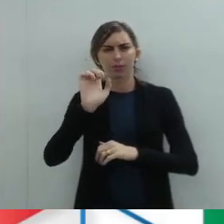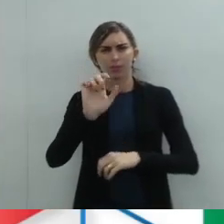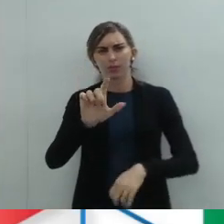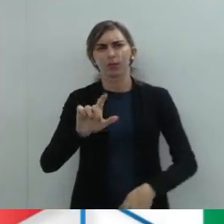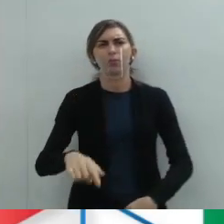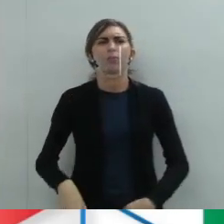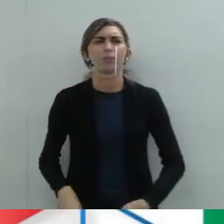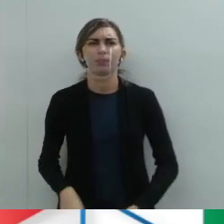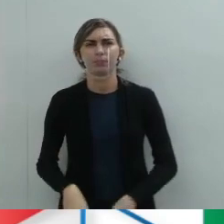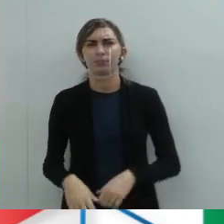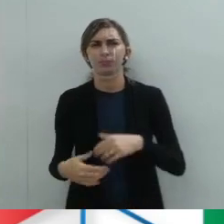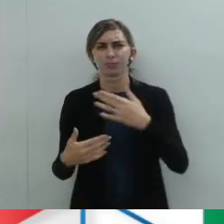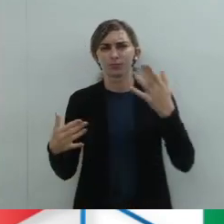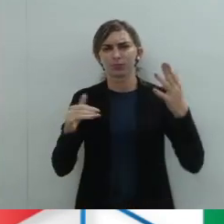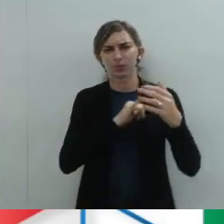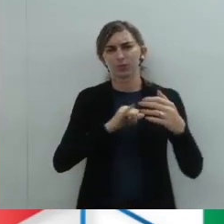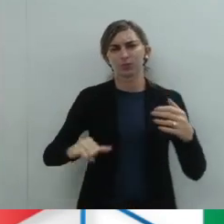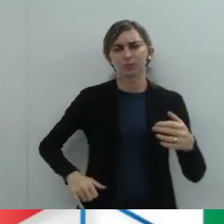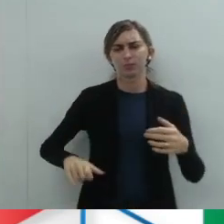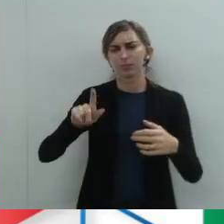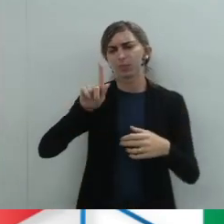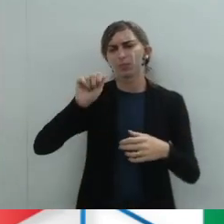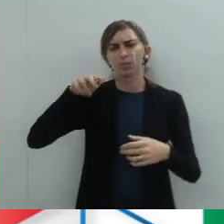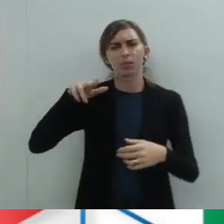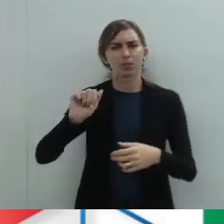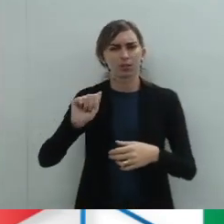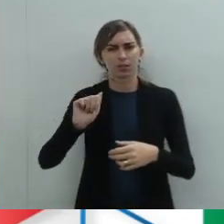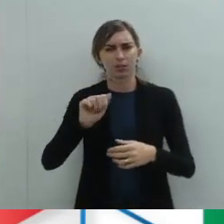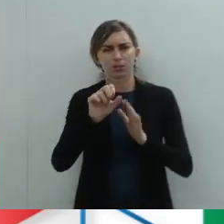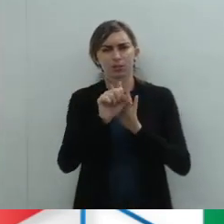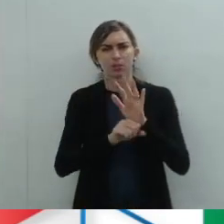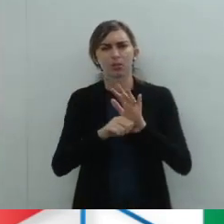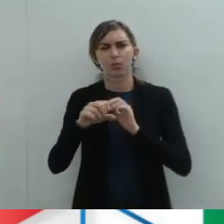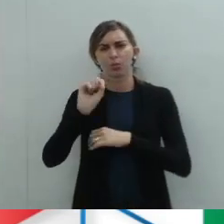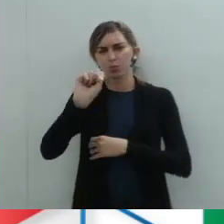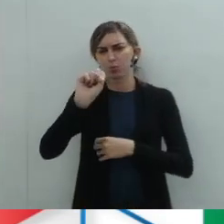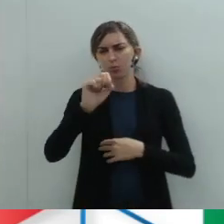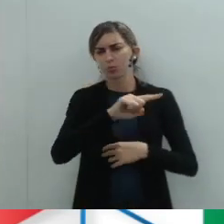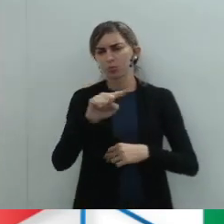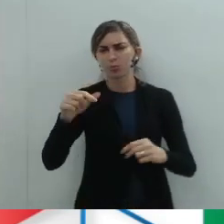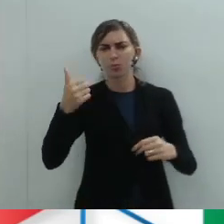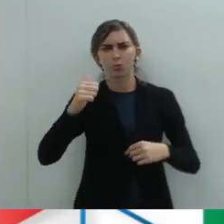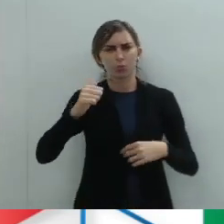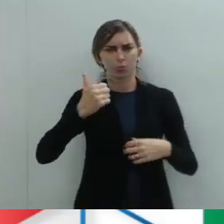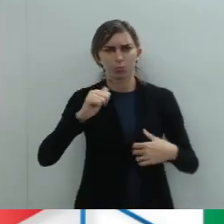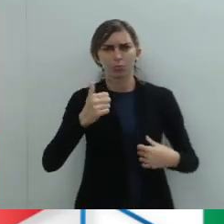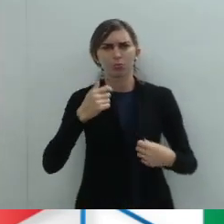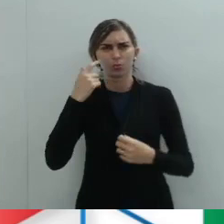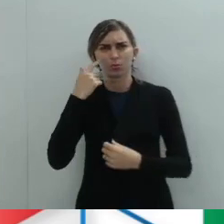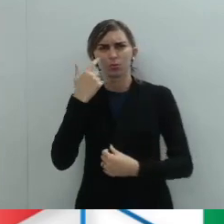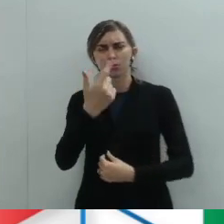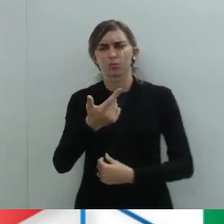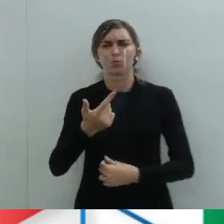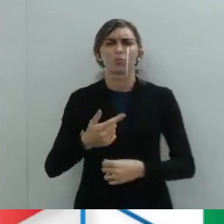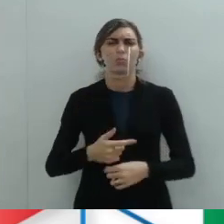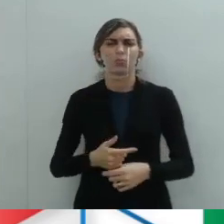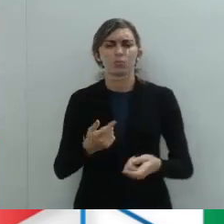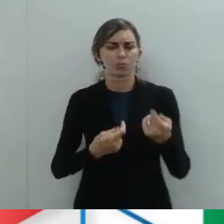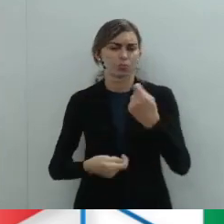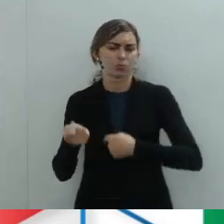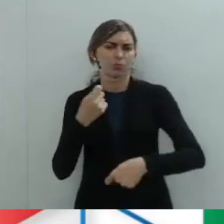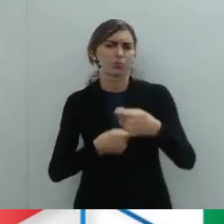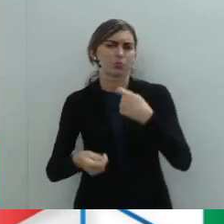África Oriental, né? Império de Gana, do século 8 ao século 11, tá certo? Então aí a gente está vendo que se baseava no